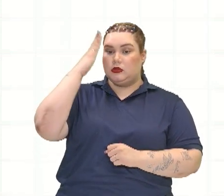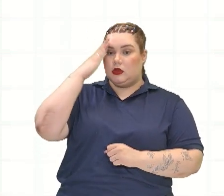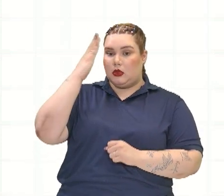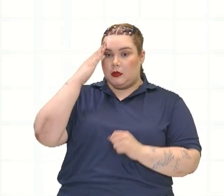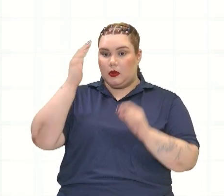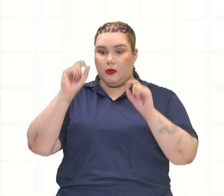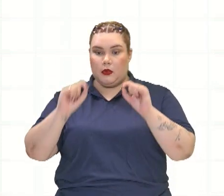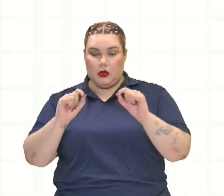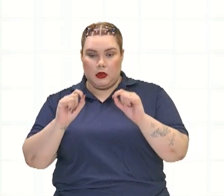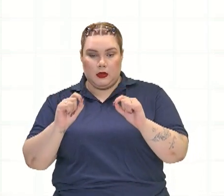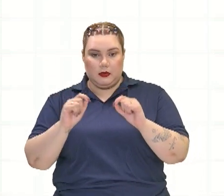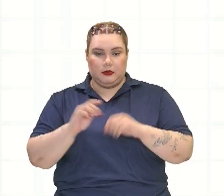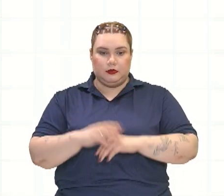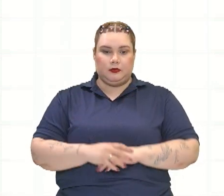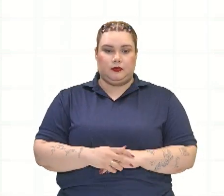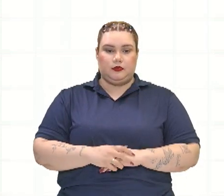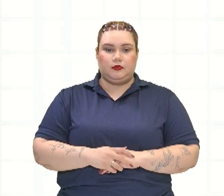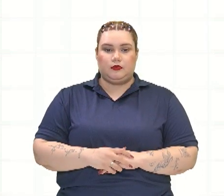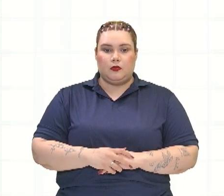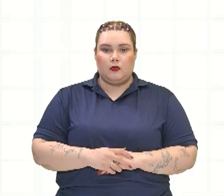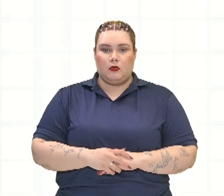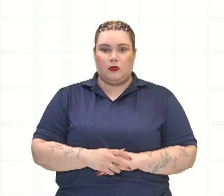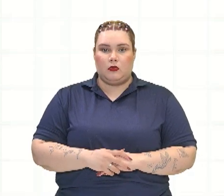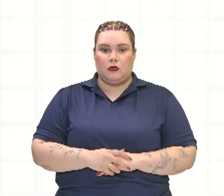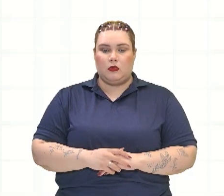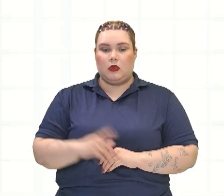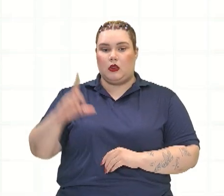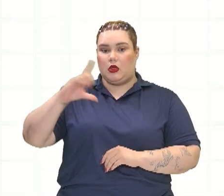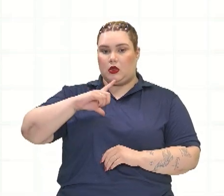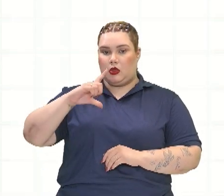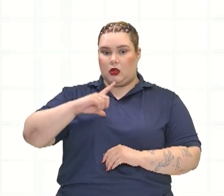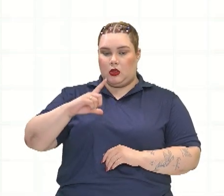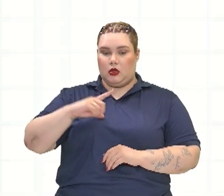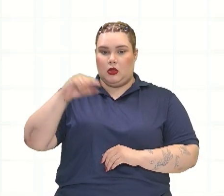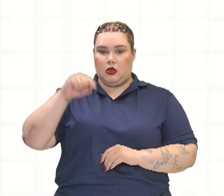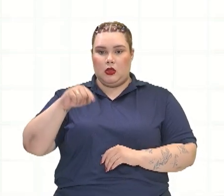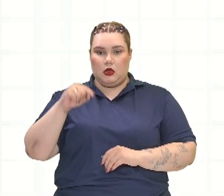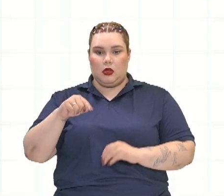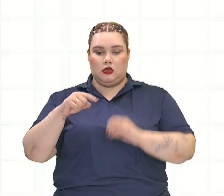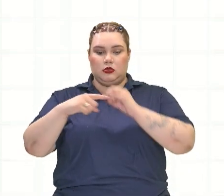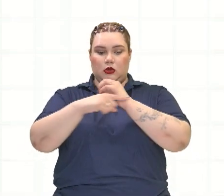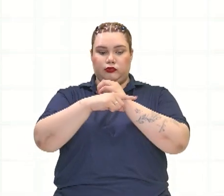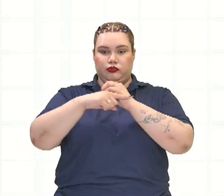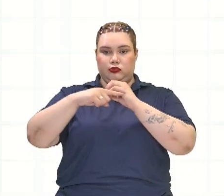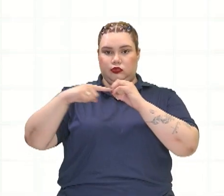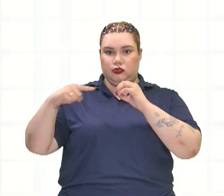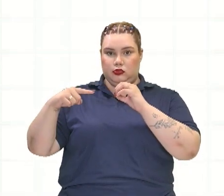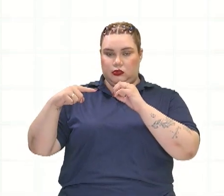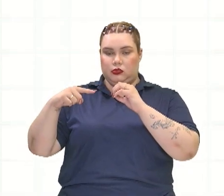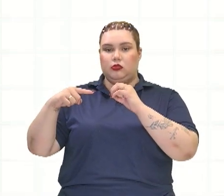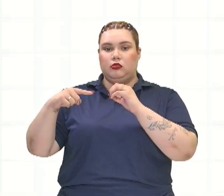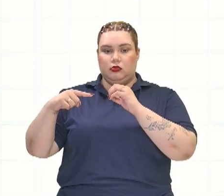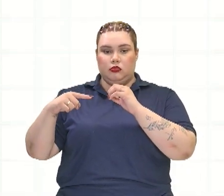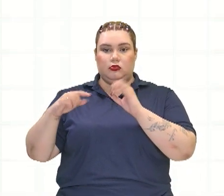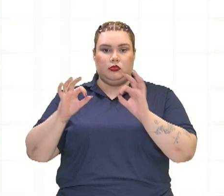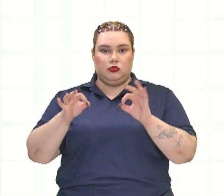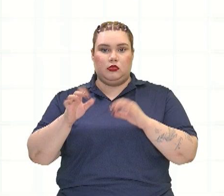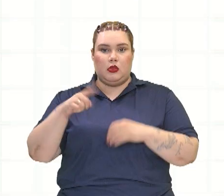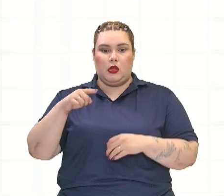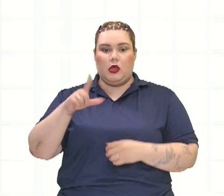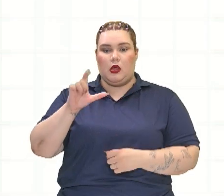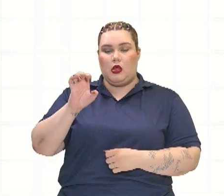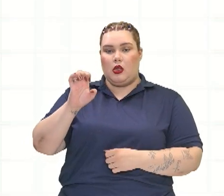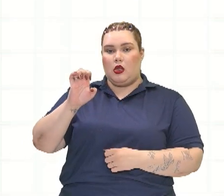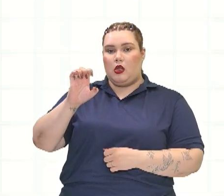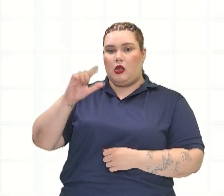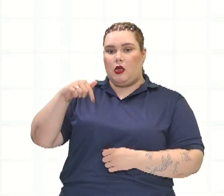gente frisar que nós temos essa linha do Equador, como eu falei para vocês, que corta